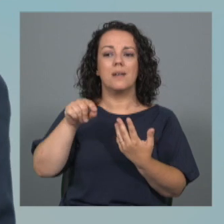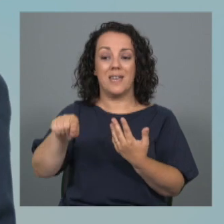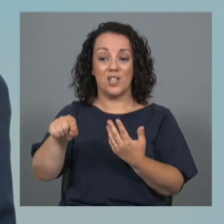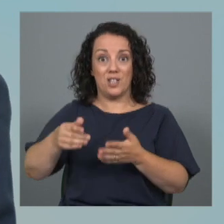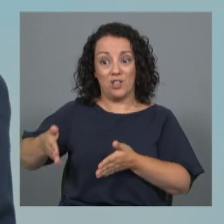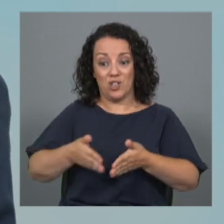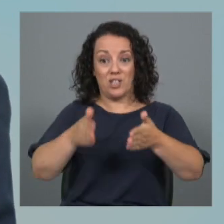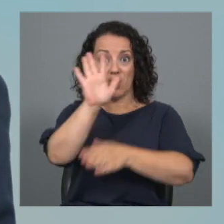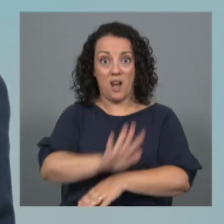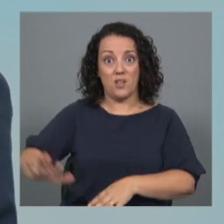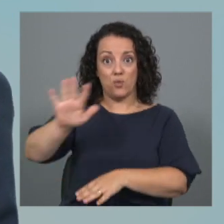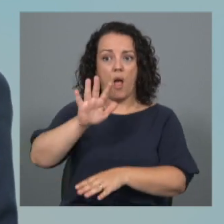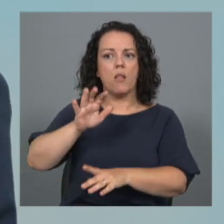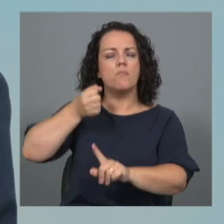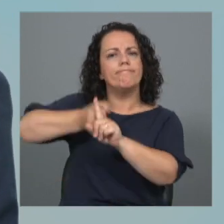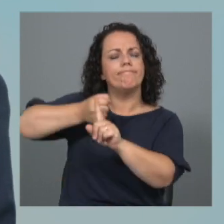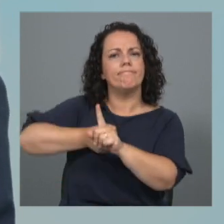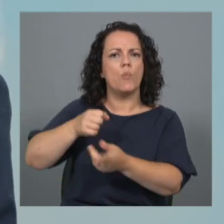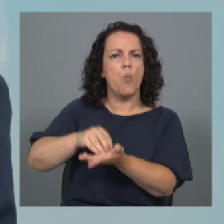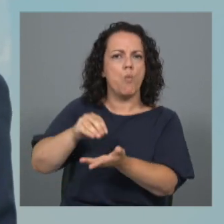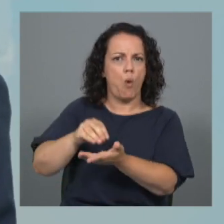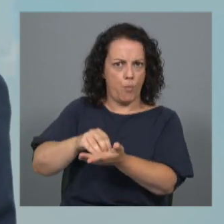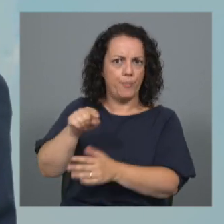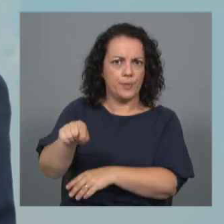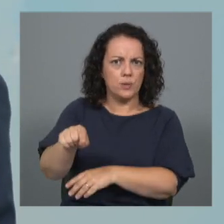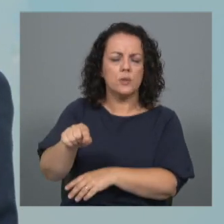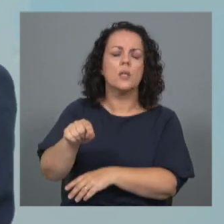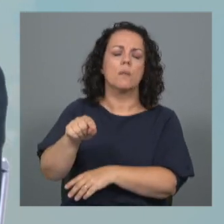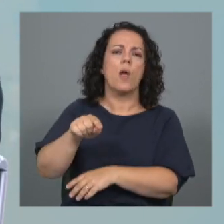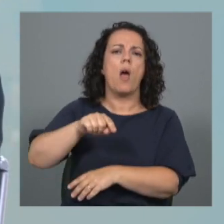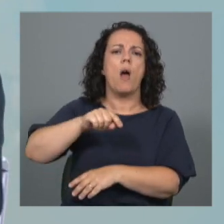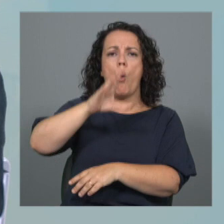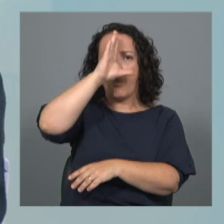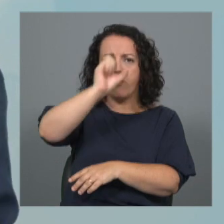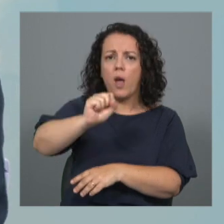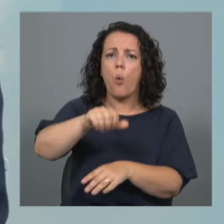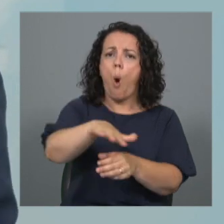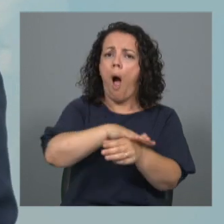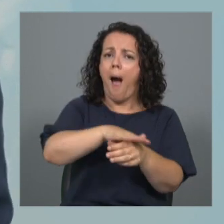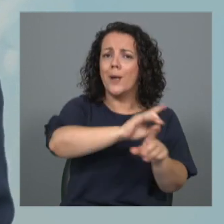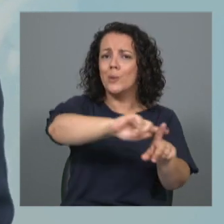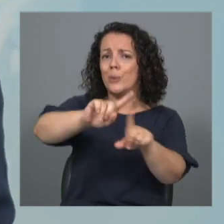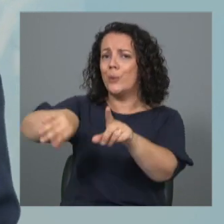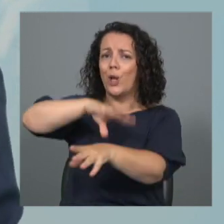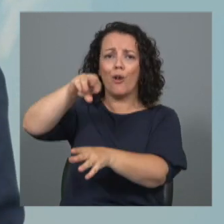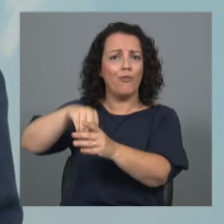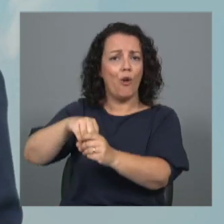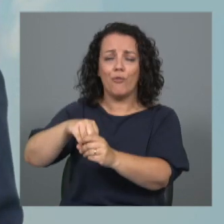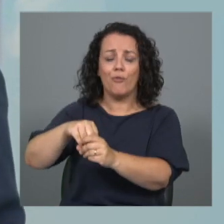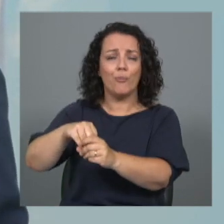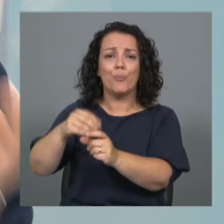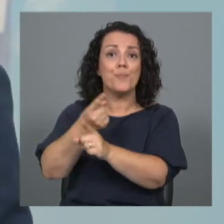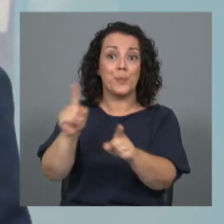Estratégia Nacional de Combate à Pobreza, envolvendo todas as áreas governativas, porque, no fundo, se quisermos,